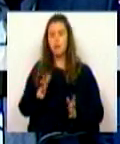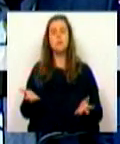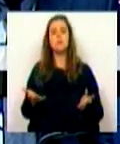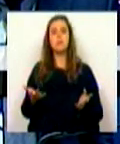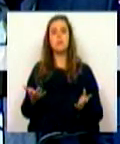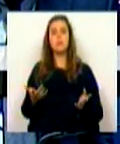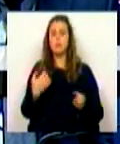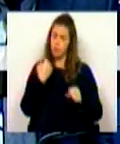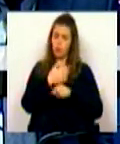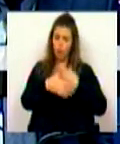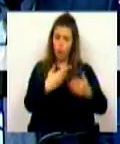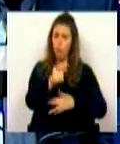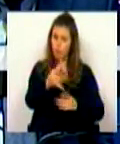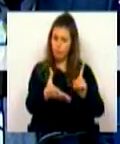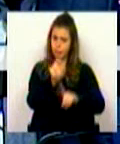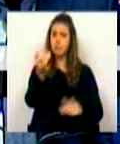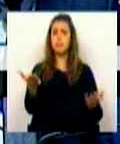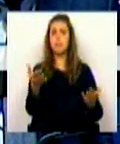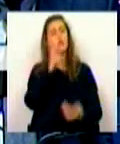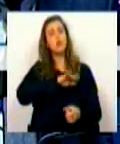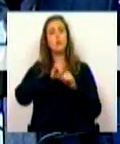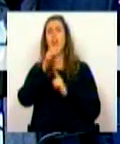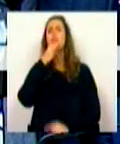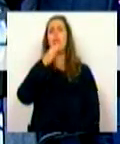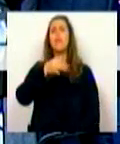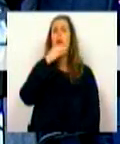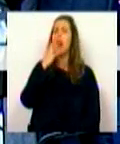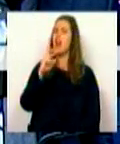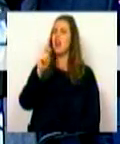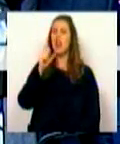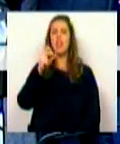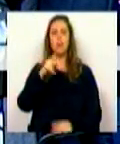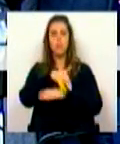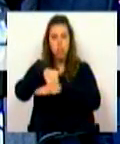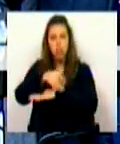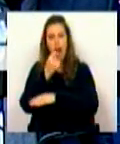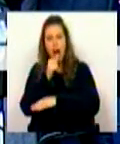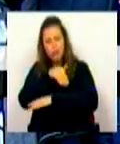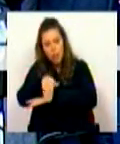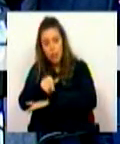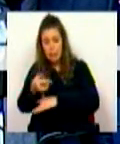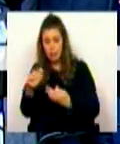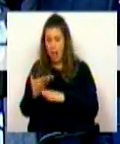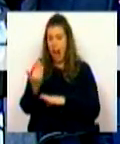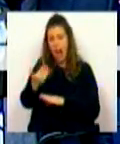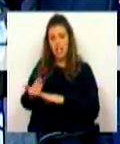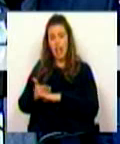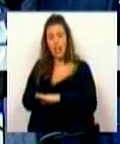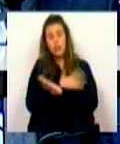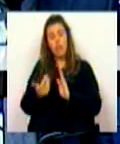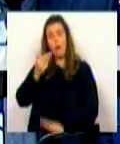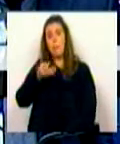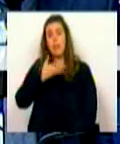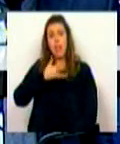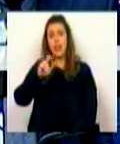portanto, estamos a executar e estamos a cumprir. A senhora deputada falou do regadio. Pois olhe, o regadio que tinha ficado fora do PDR, que